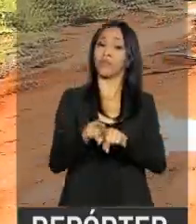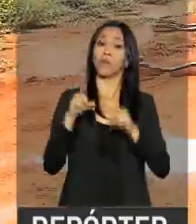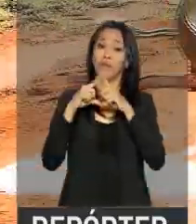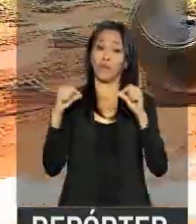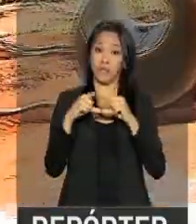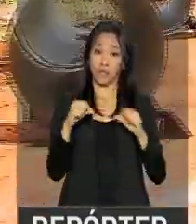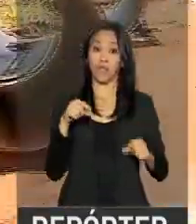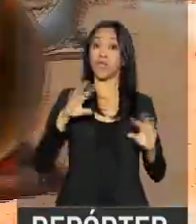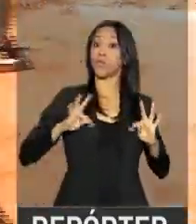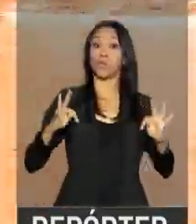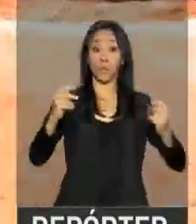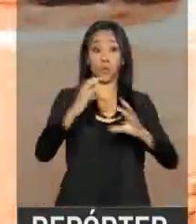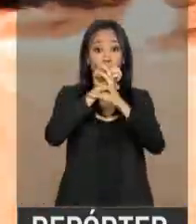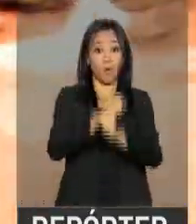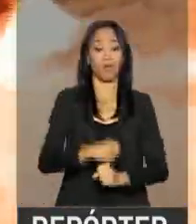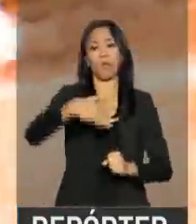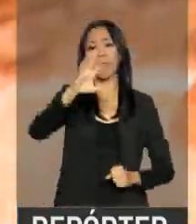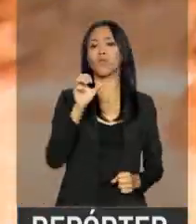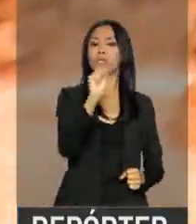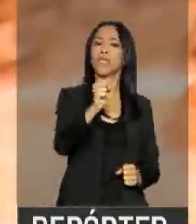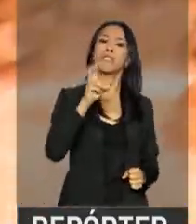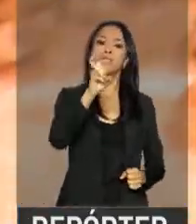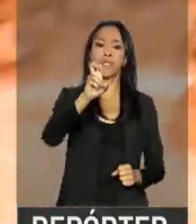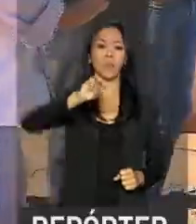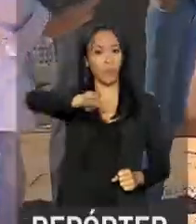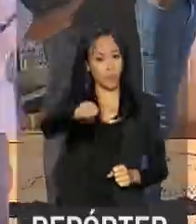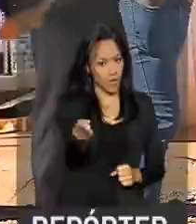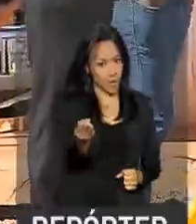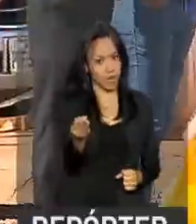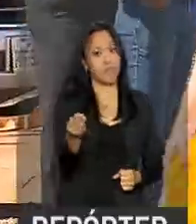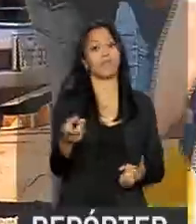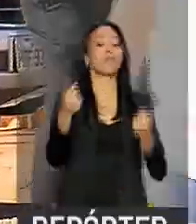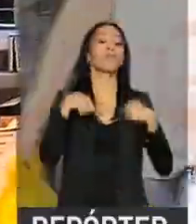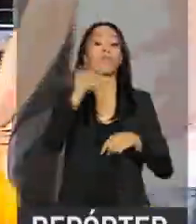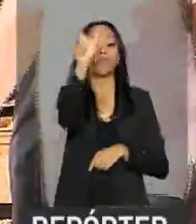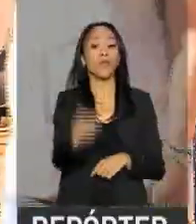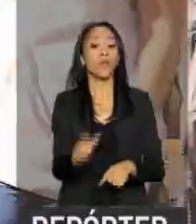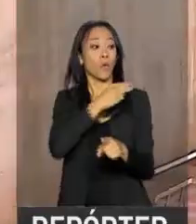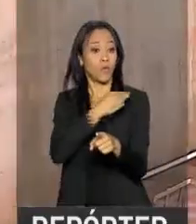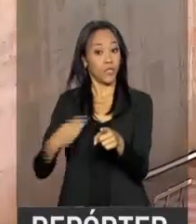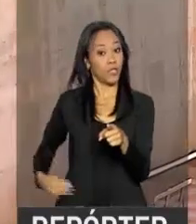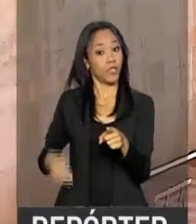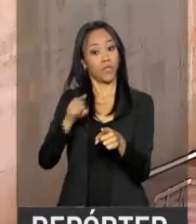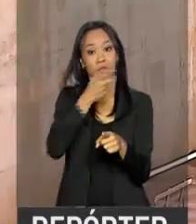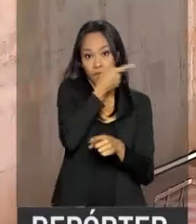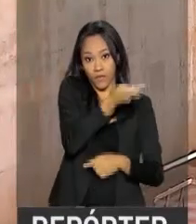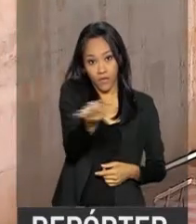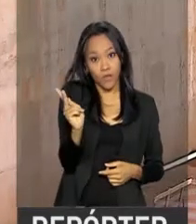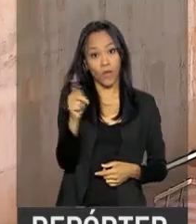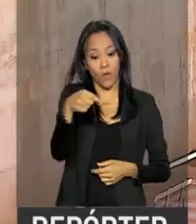governo vai investir mais de 85 milhões de reais dessa obra o ministro moreira franco visitou as obras e ressaltou a importância